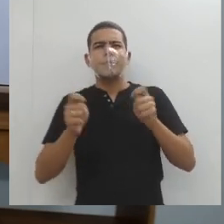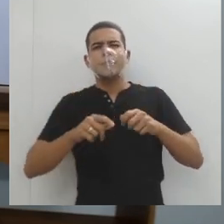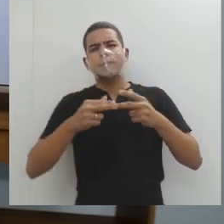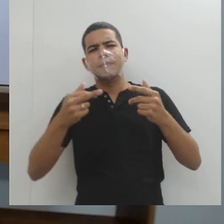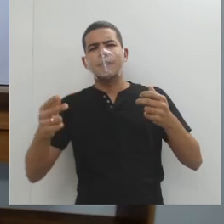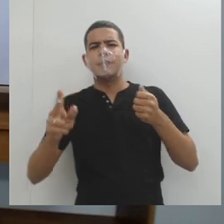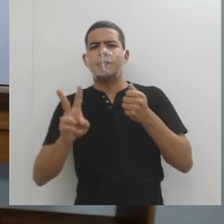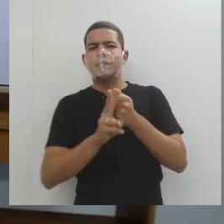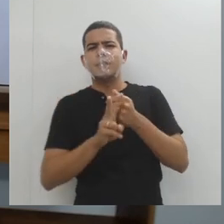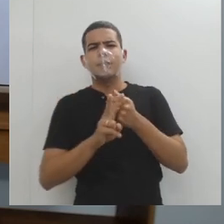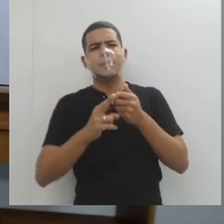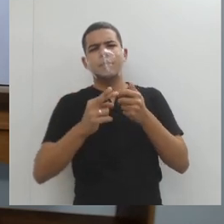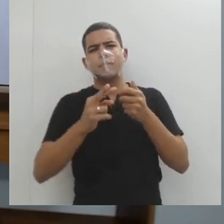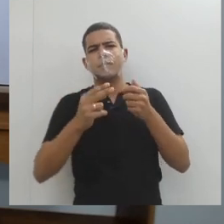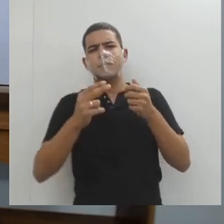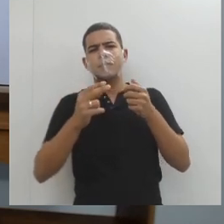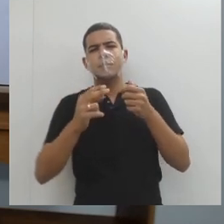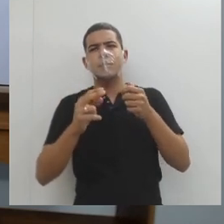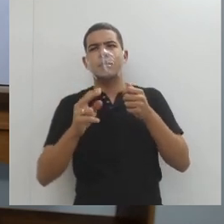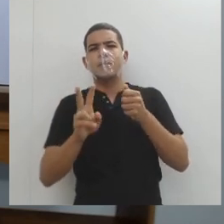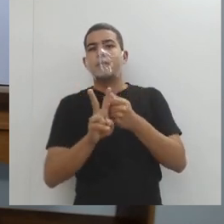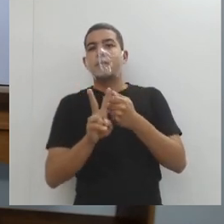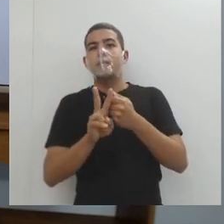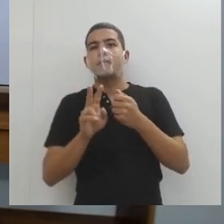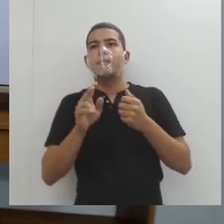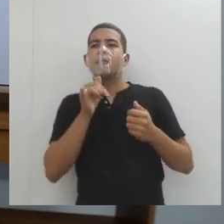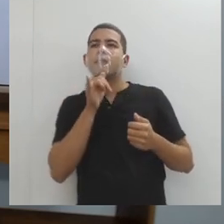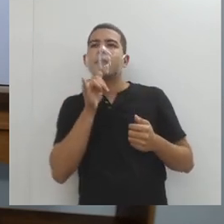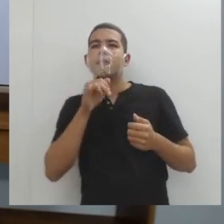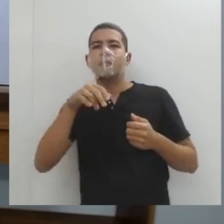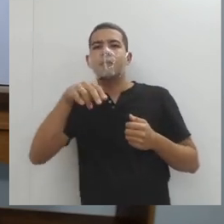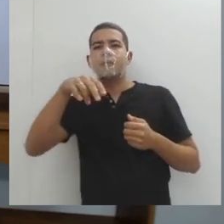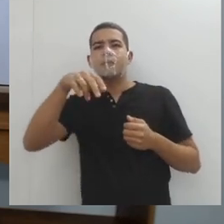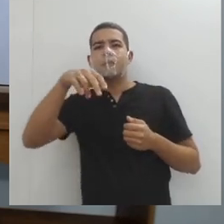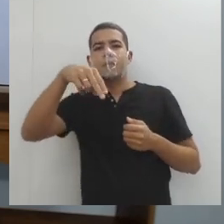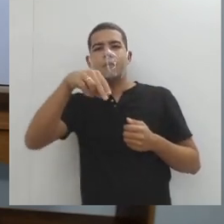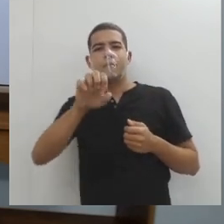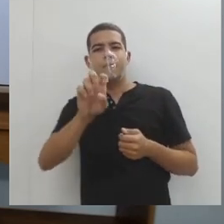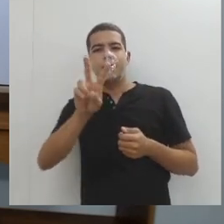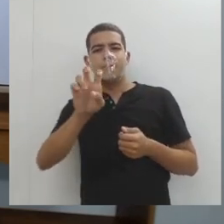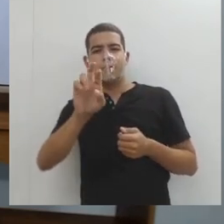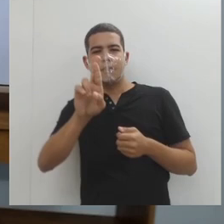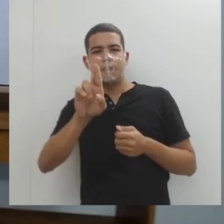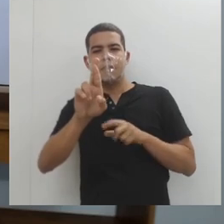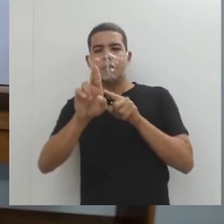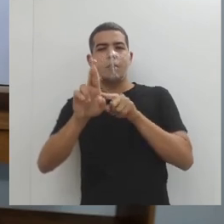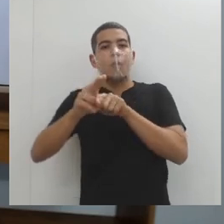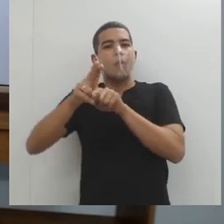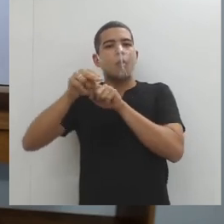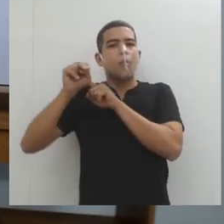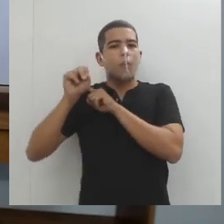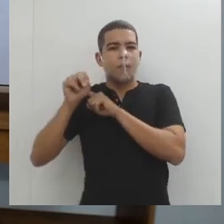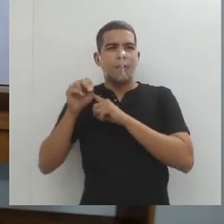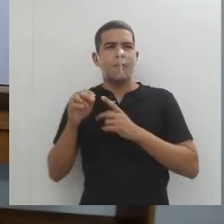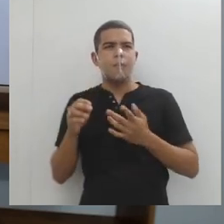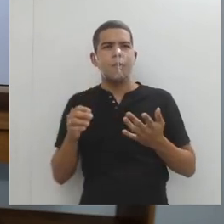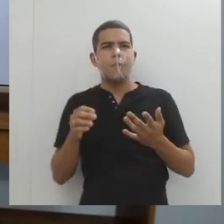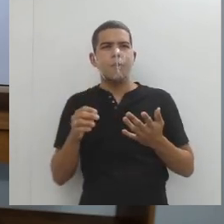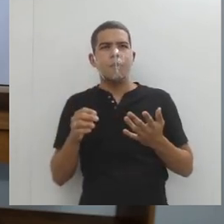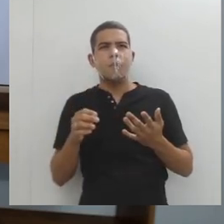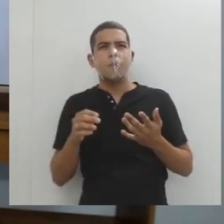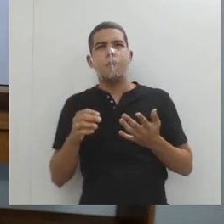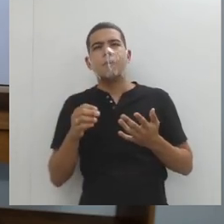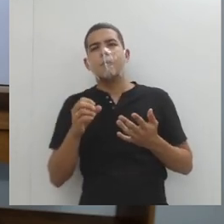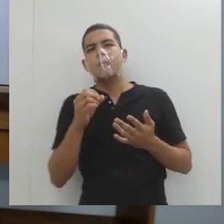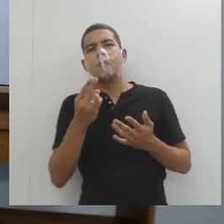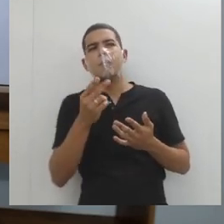pode utilizar, por exemplo, o advérbio never, para indicar que a ação nunca ocorreu. Eu posso utilizar o advérbio